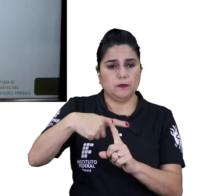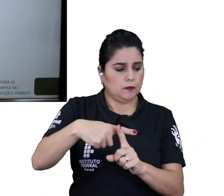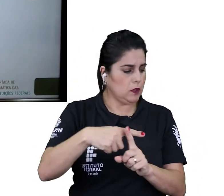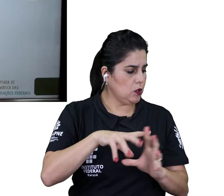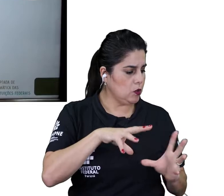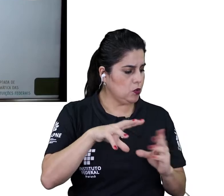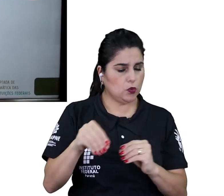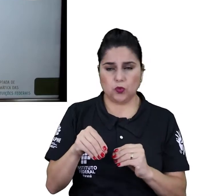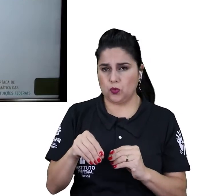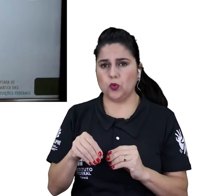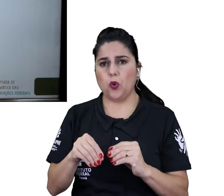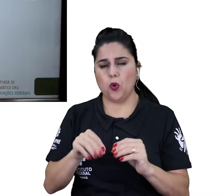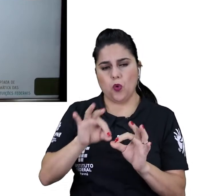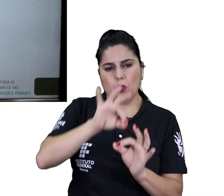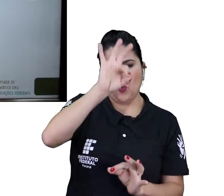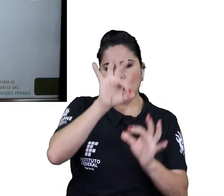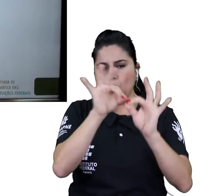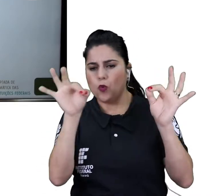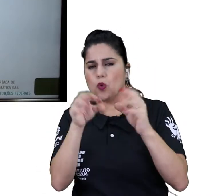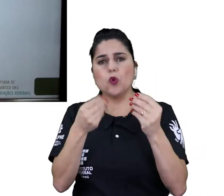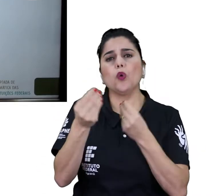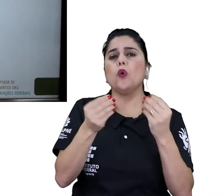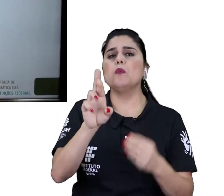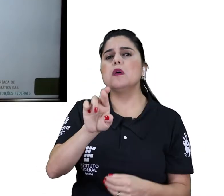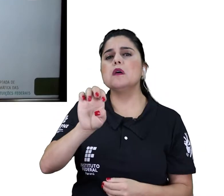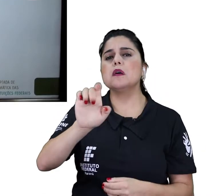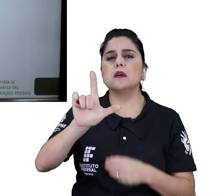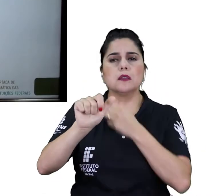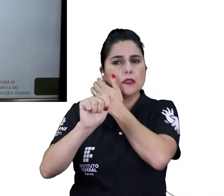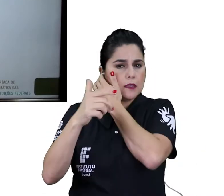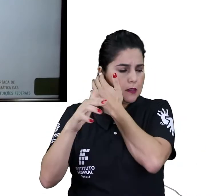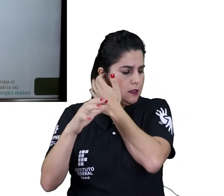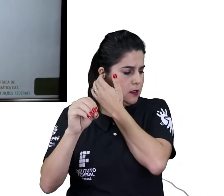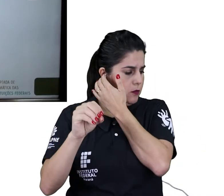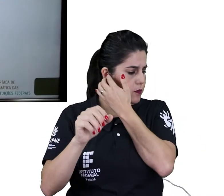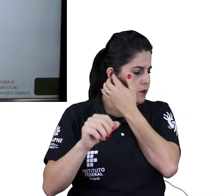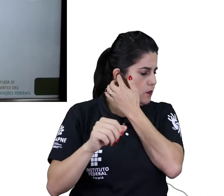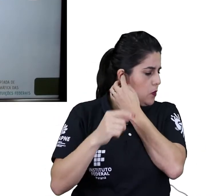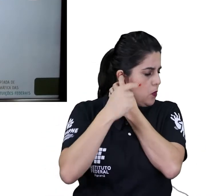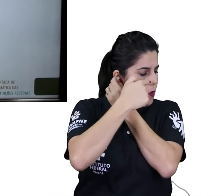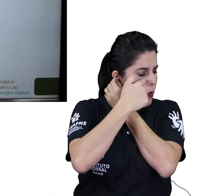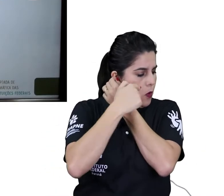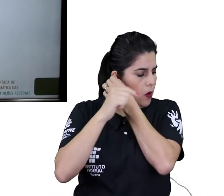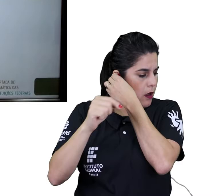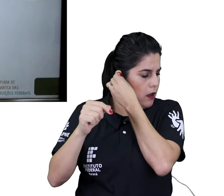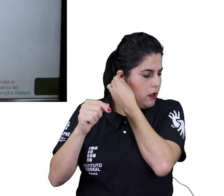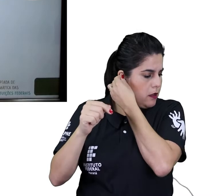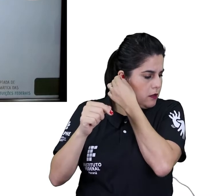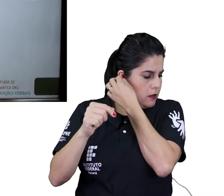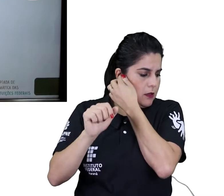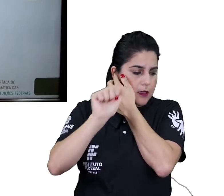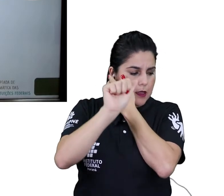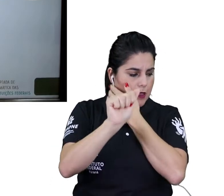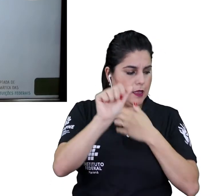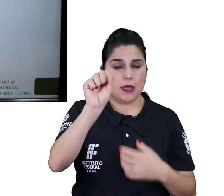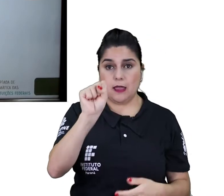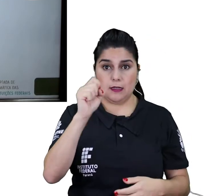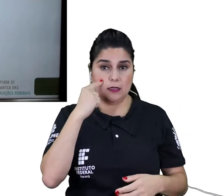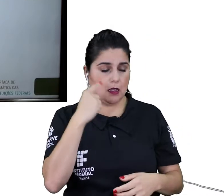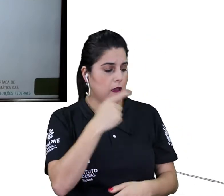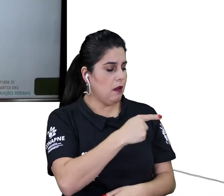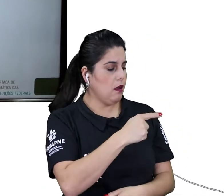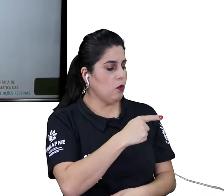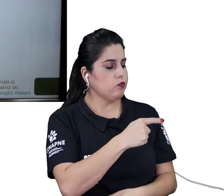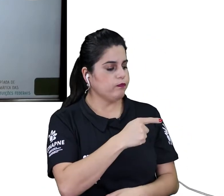de todos os perímetros usando a seguinte relação. A1 sobre 1 menos a razão. É a soma infinita da